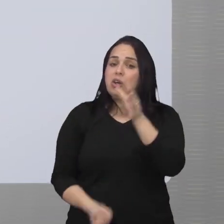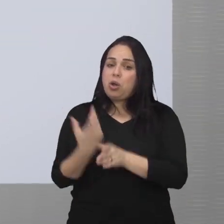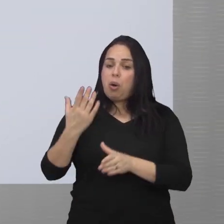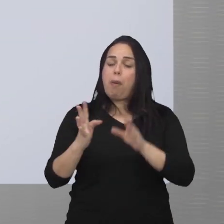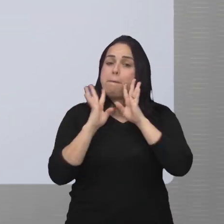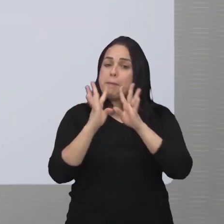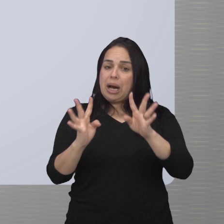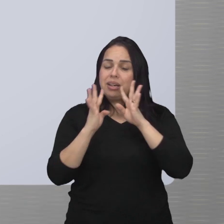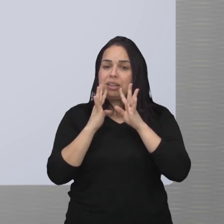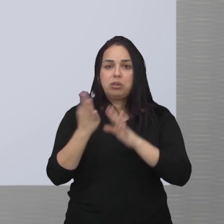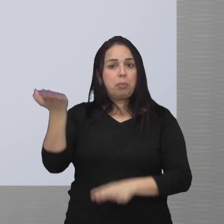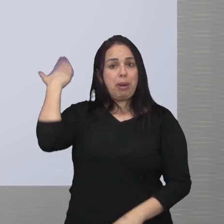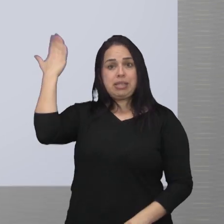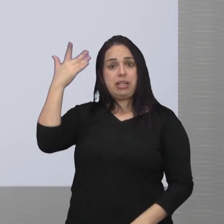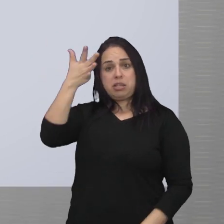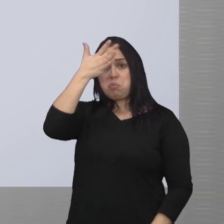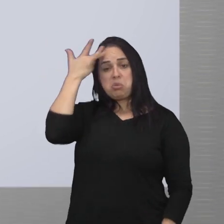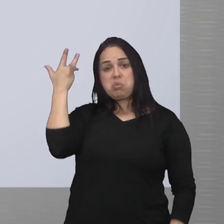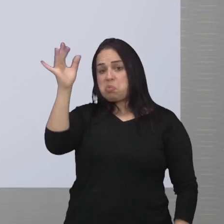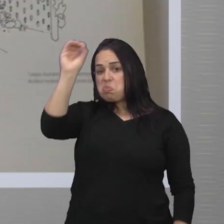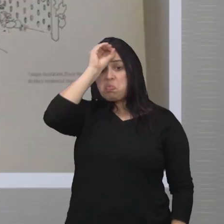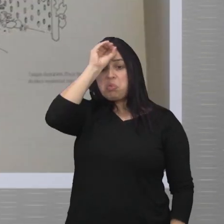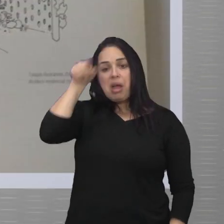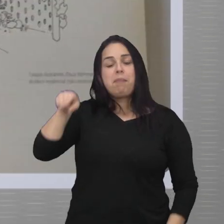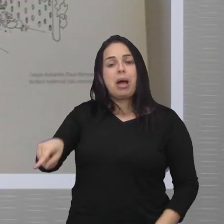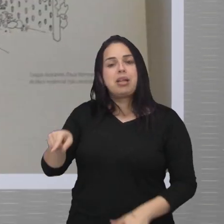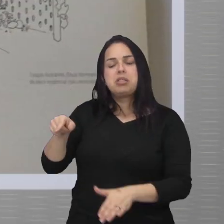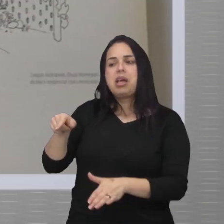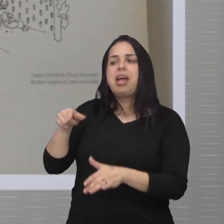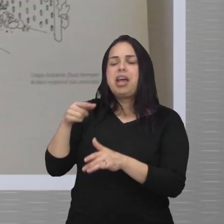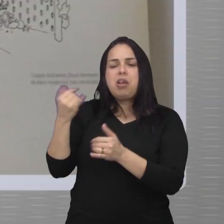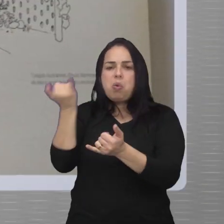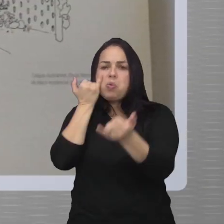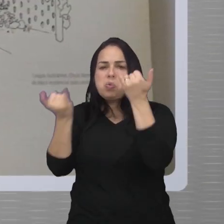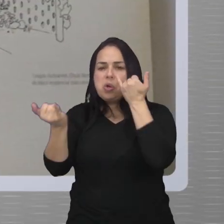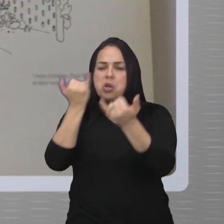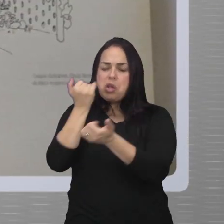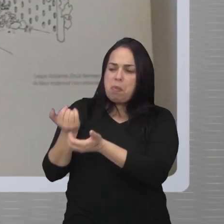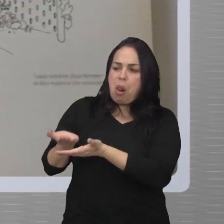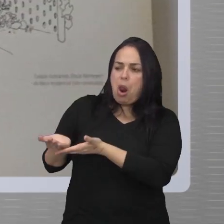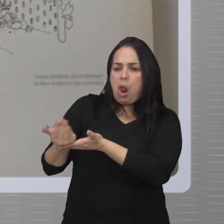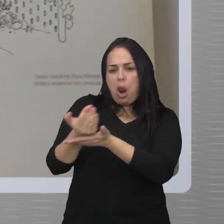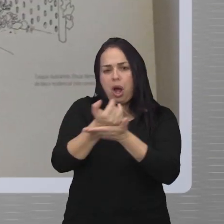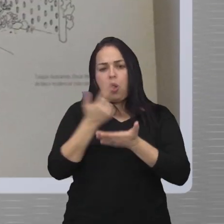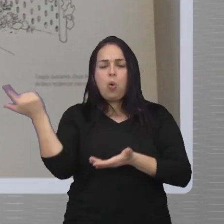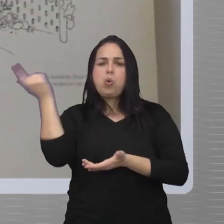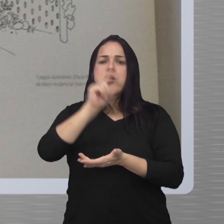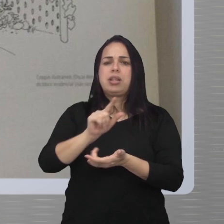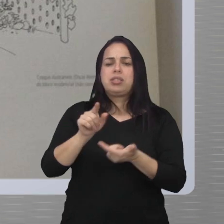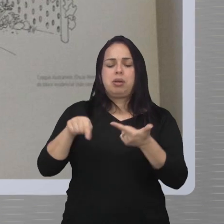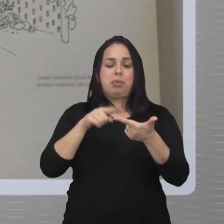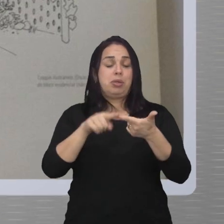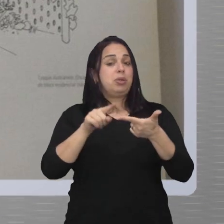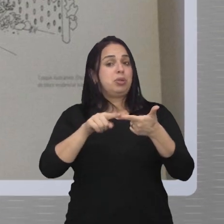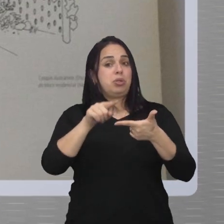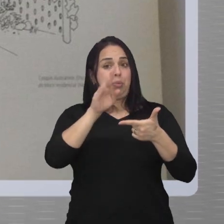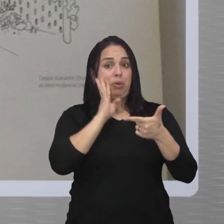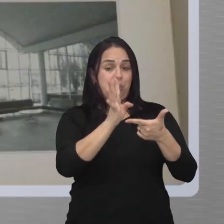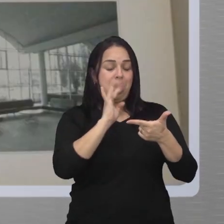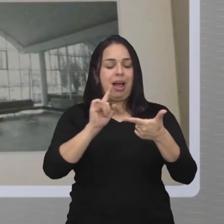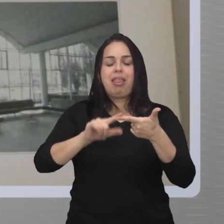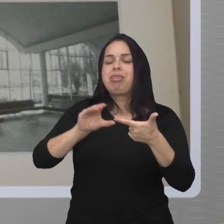então, ninguém sabia o que tinha aqui. O trabalho do Alexandre reuniu informações sobre essas obras aqui, sobre o CTA, que